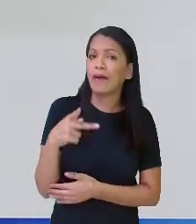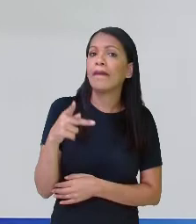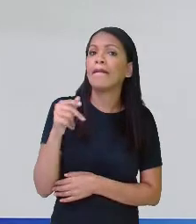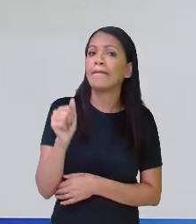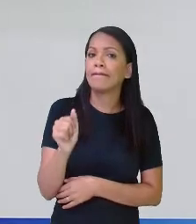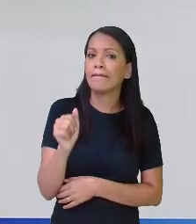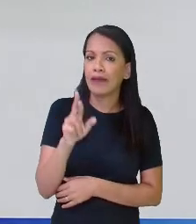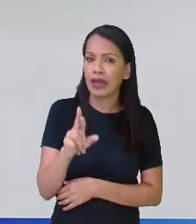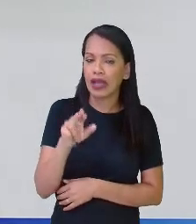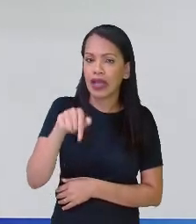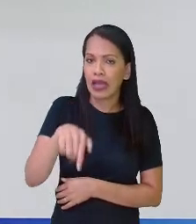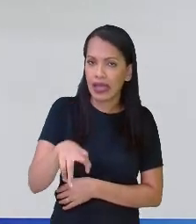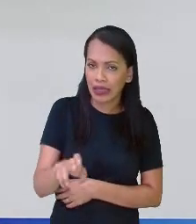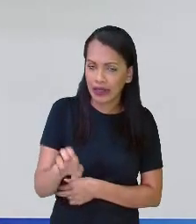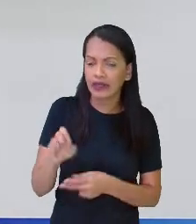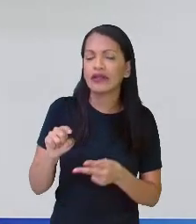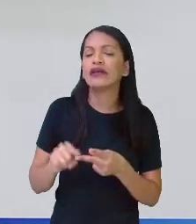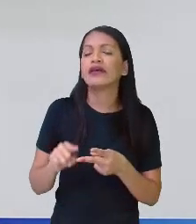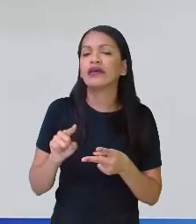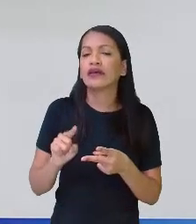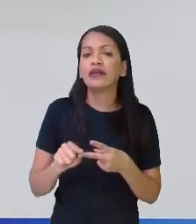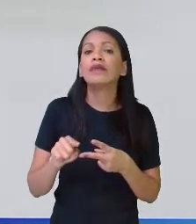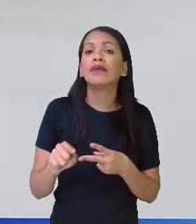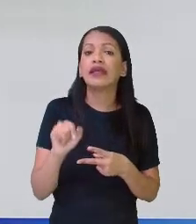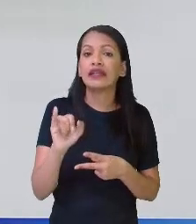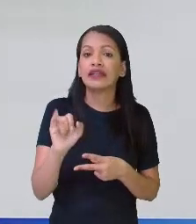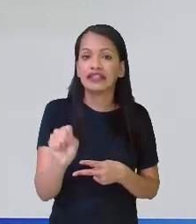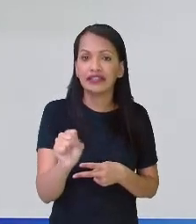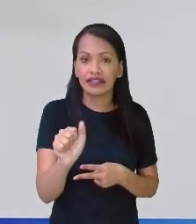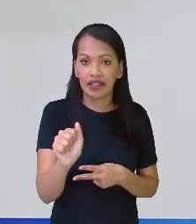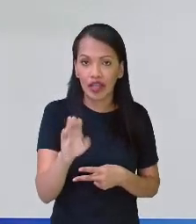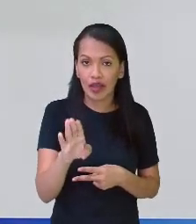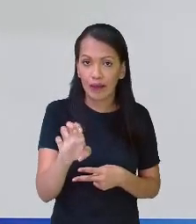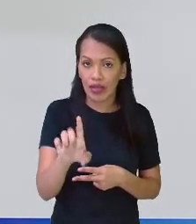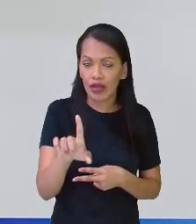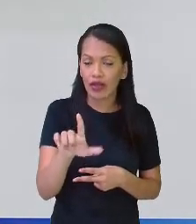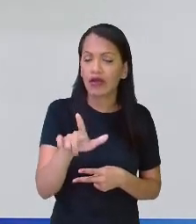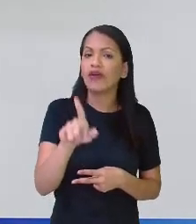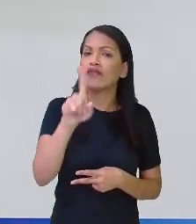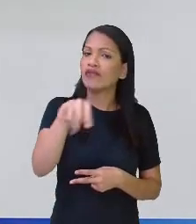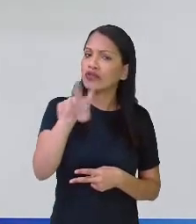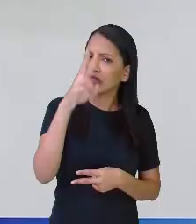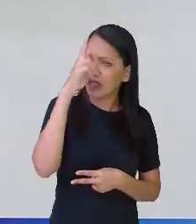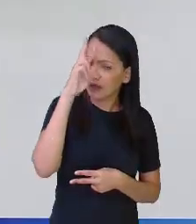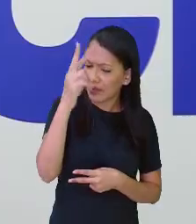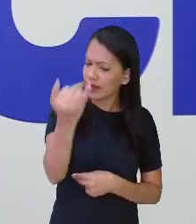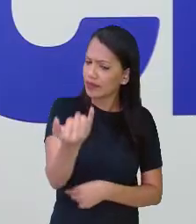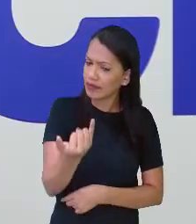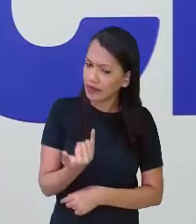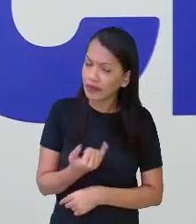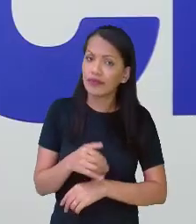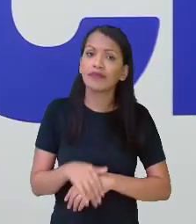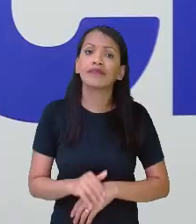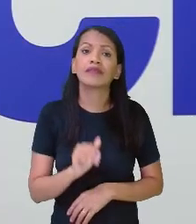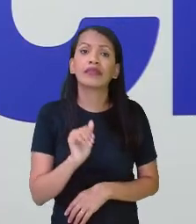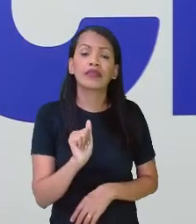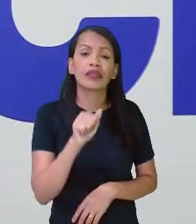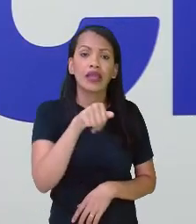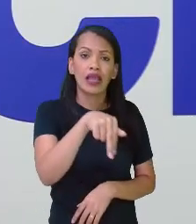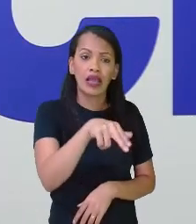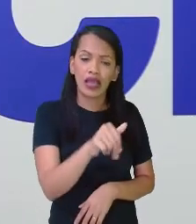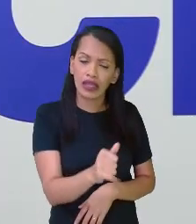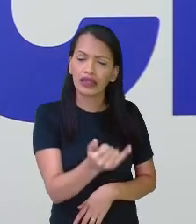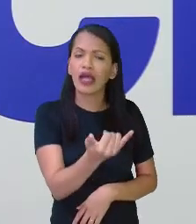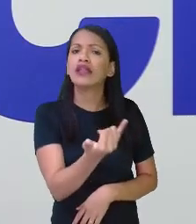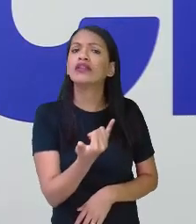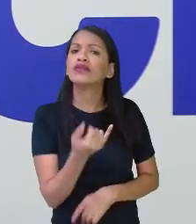no Teatro Santa Isabel. Se você lembrar, você diz aí pra gente, tá? Que eu vou ficar esperando aqui a resposta. A Ana falou o palco, mas o